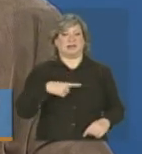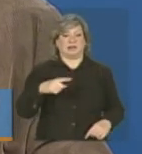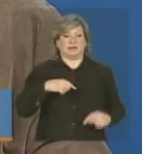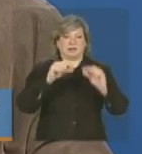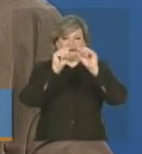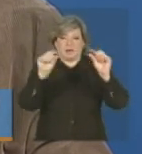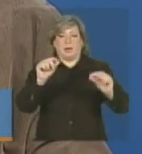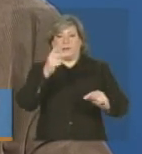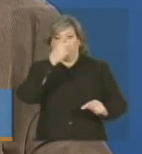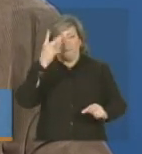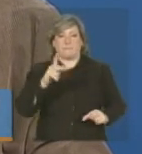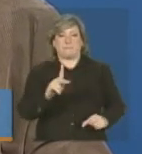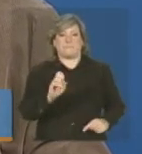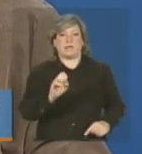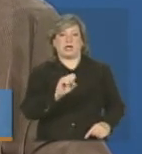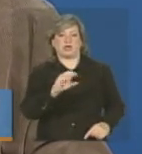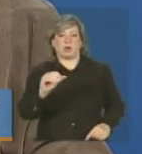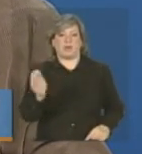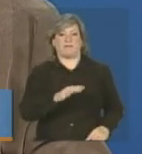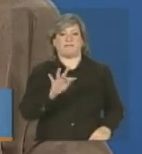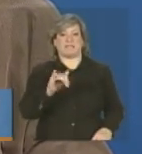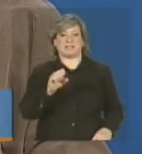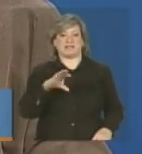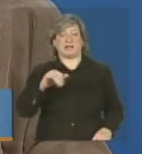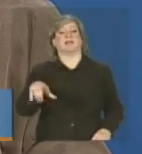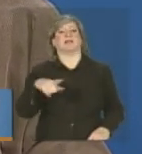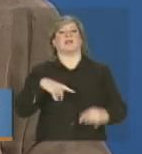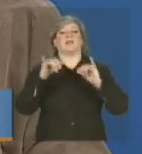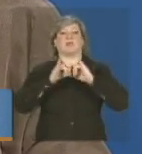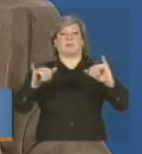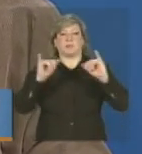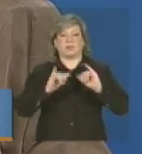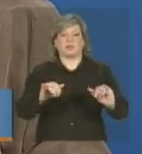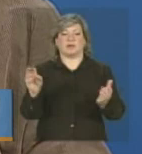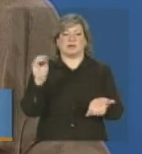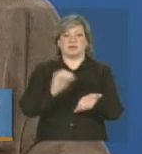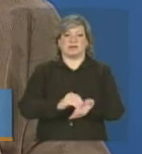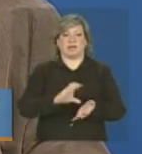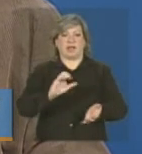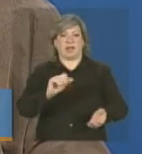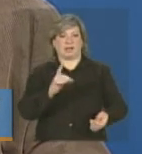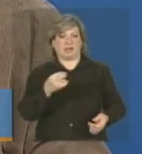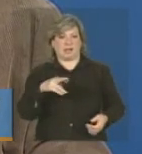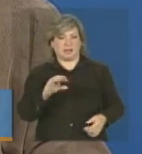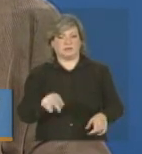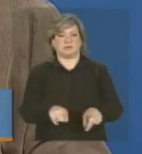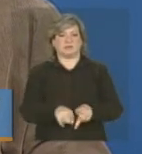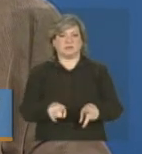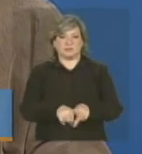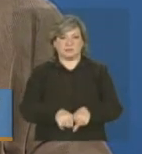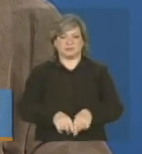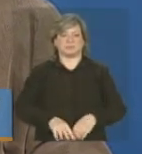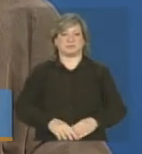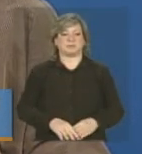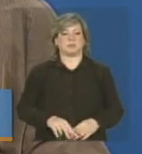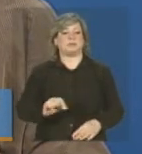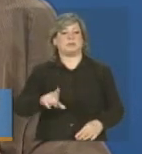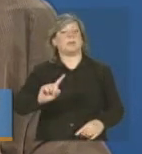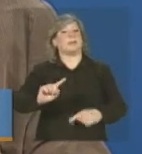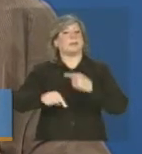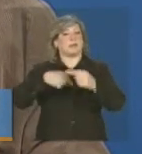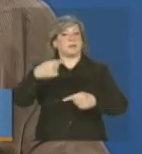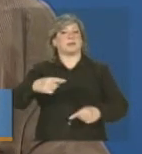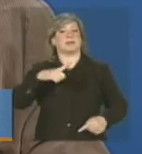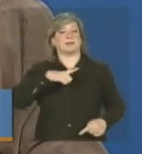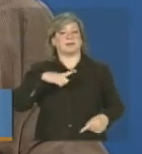estarão os dados cadastrais pessoais, tanto do secretário de assistência quanto do presidente do conselho. E, posteriormente,